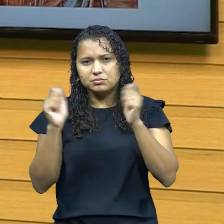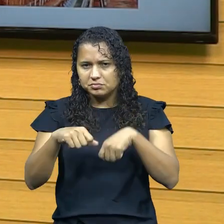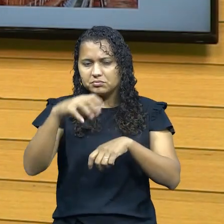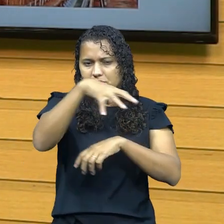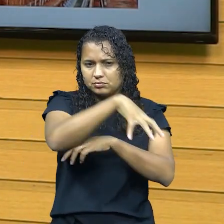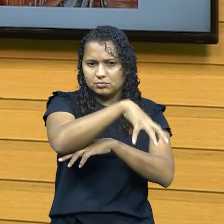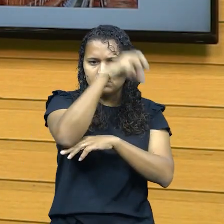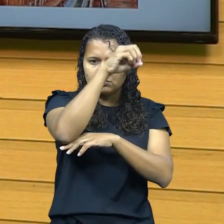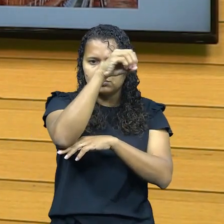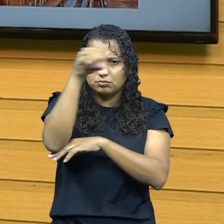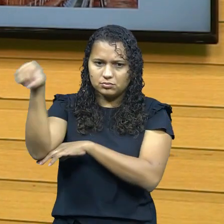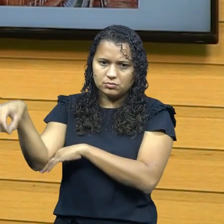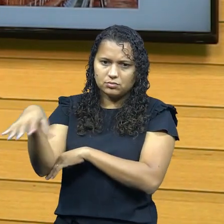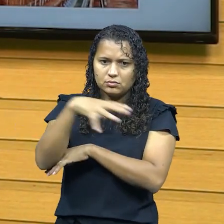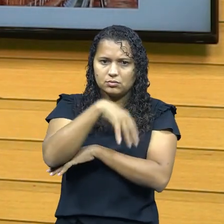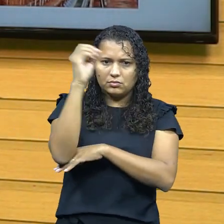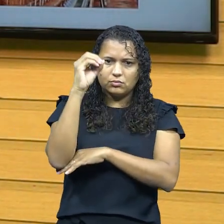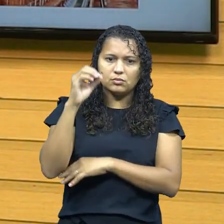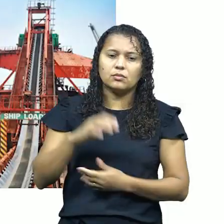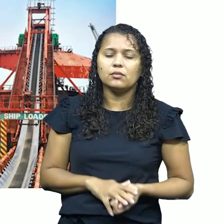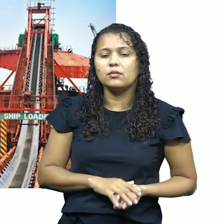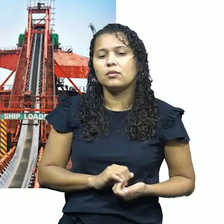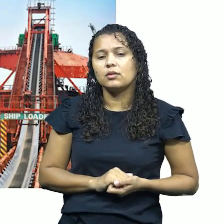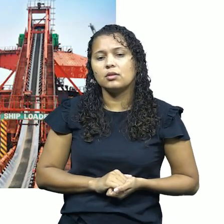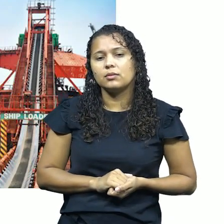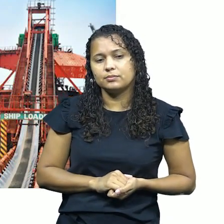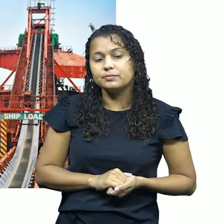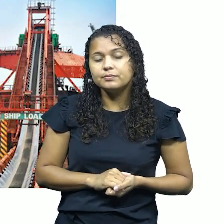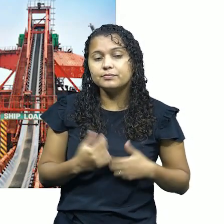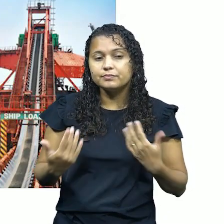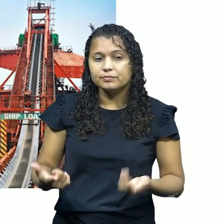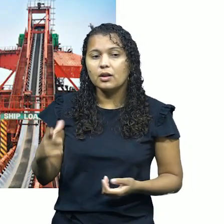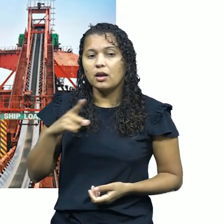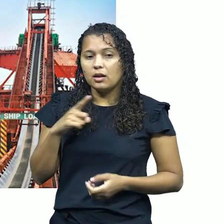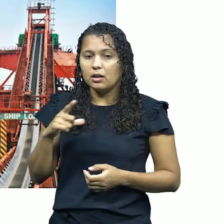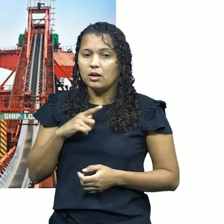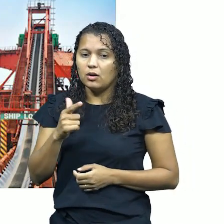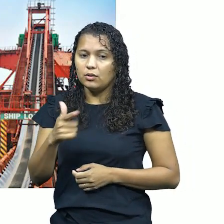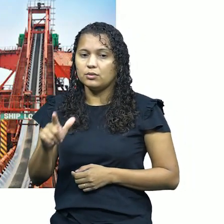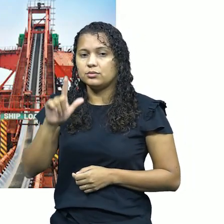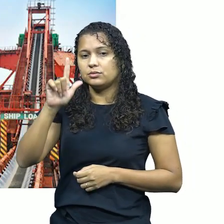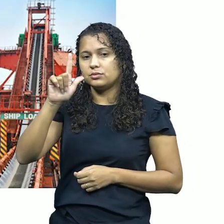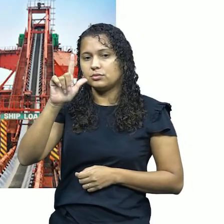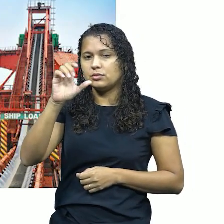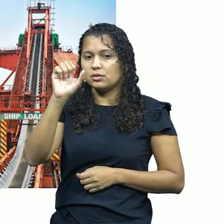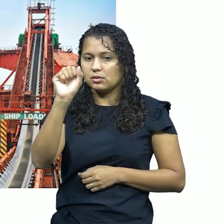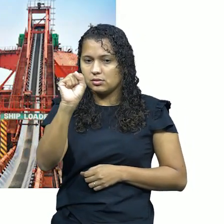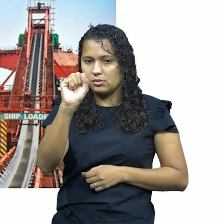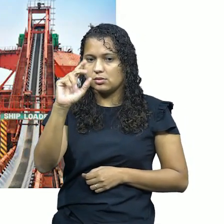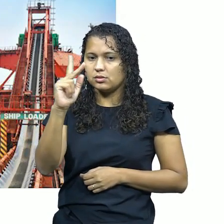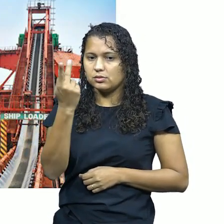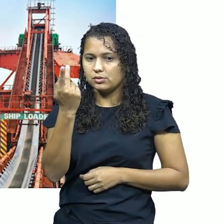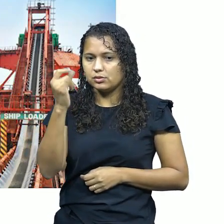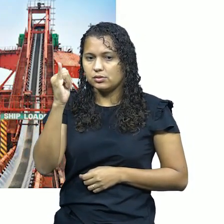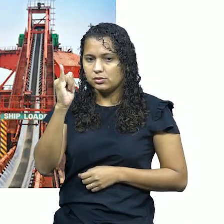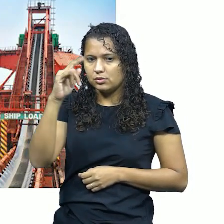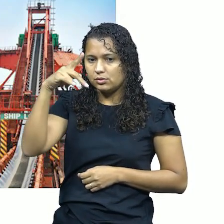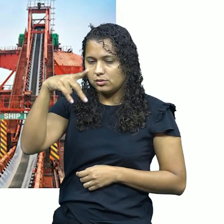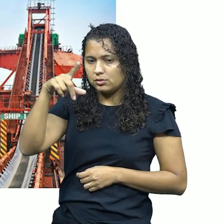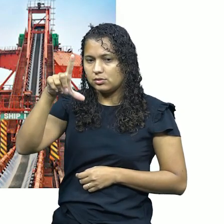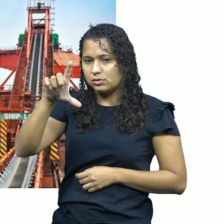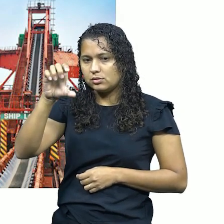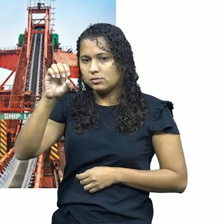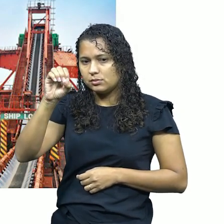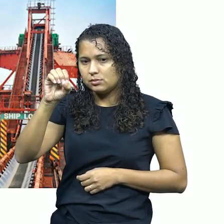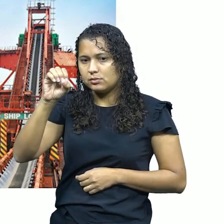serem agarradas pelo grab, pelo guindaste no caso. Nós temos o ship loader. O ship loader